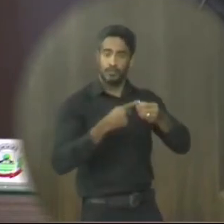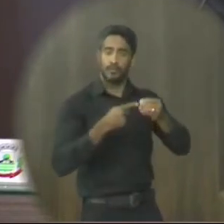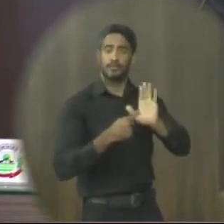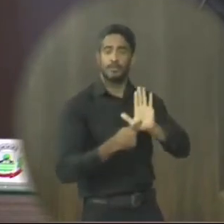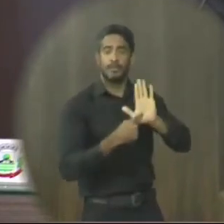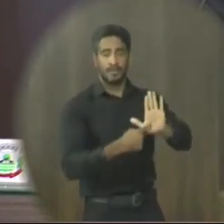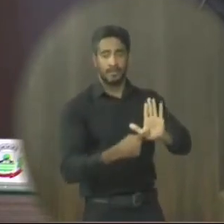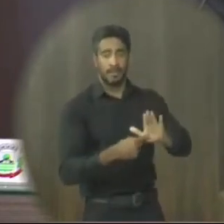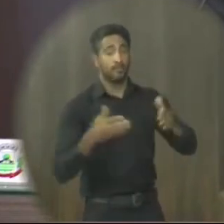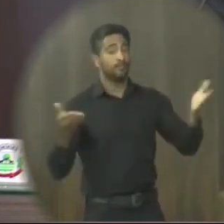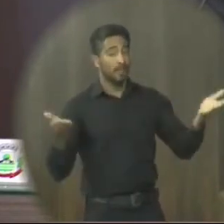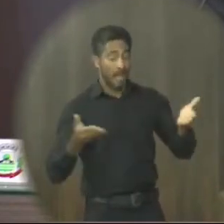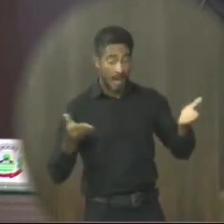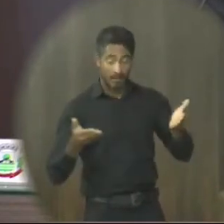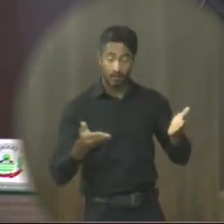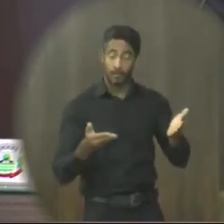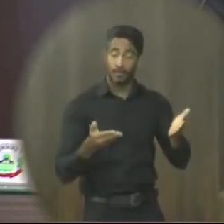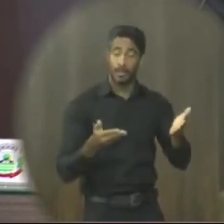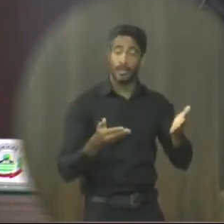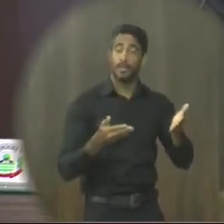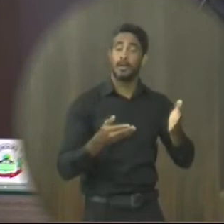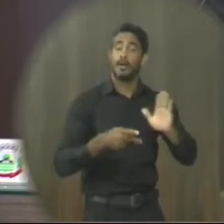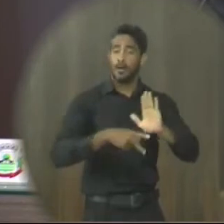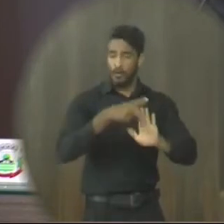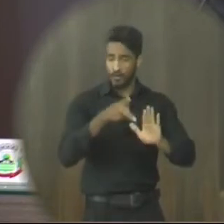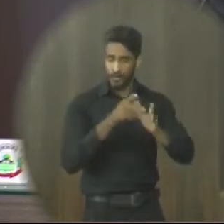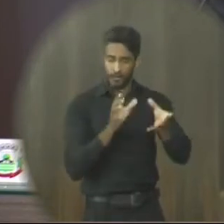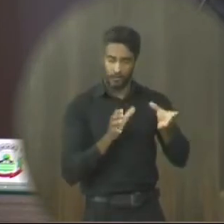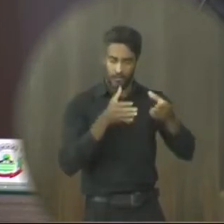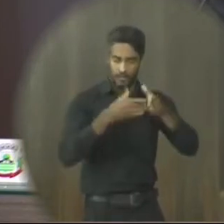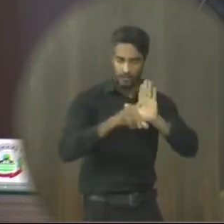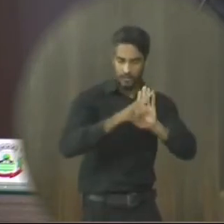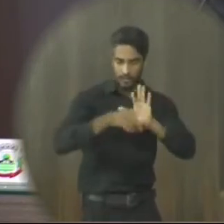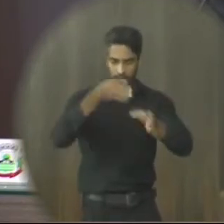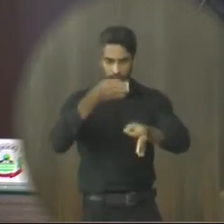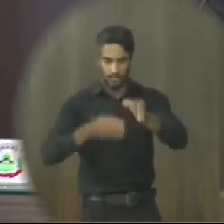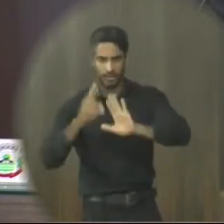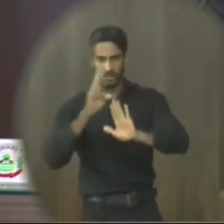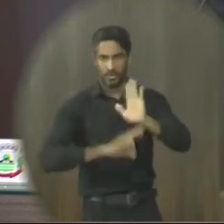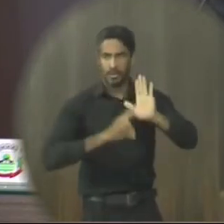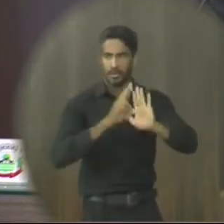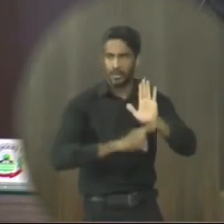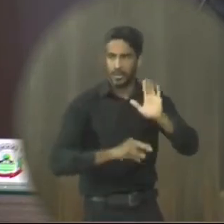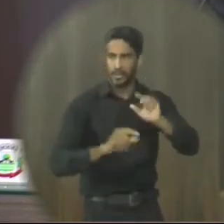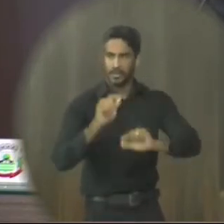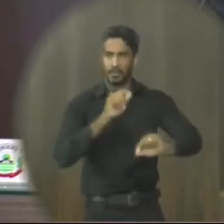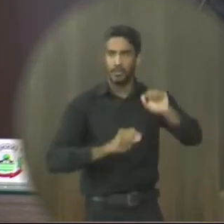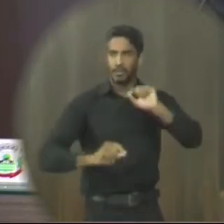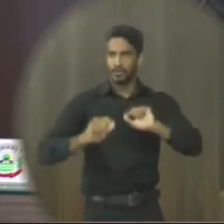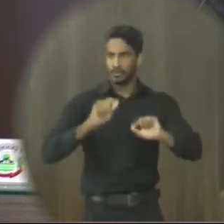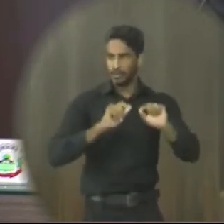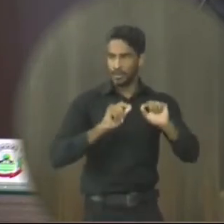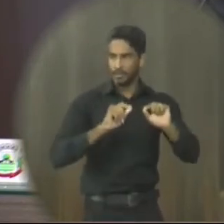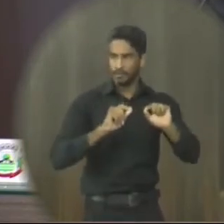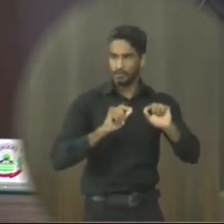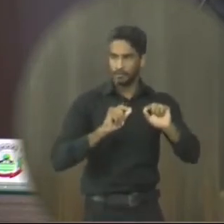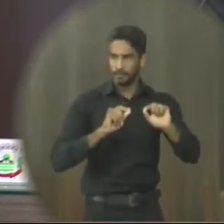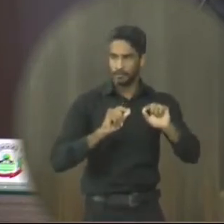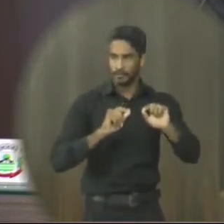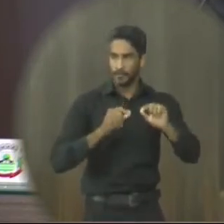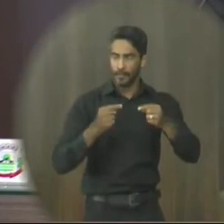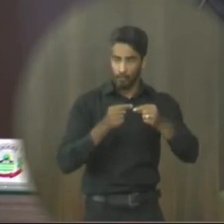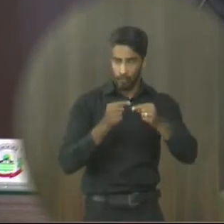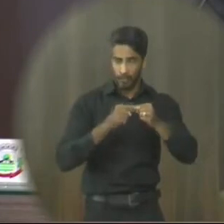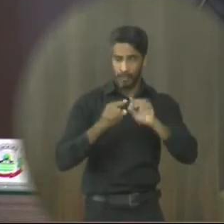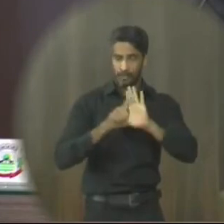apresentada. Vem agora o projeto da Comissão de Legislação, Justiça e Redação, a fim de que, segundo as